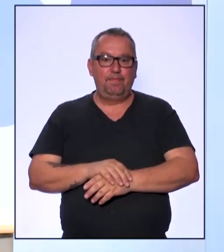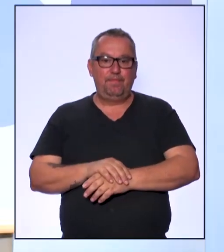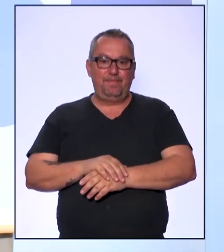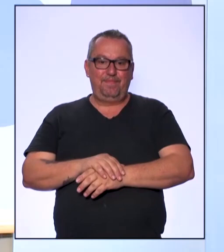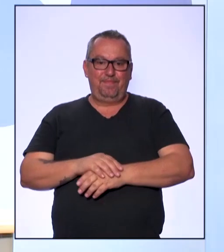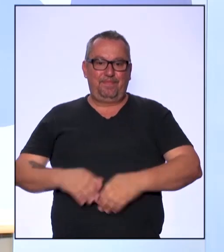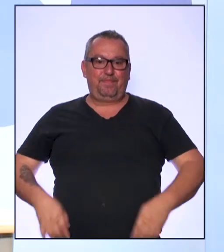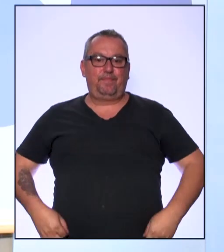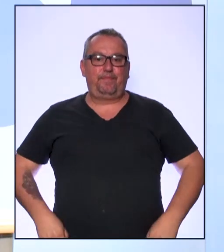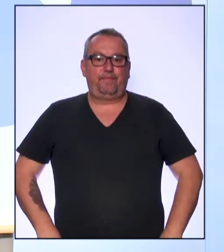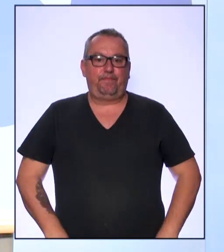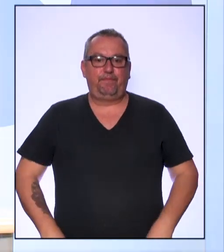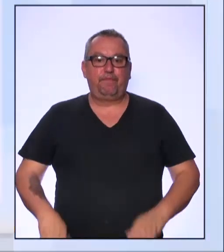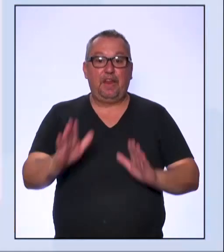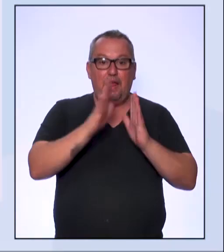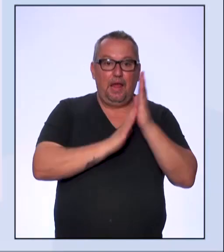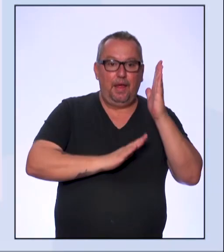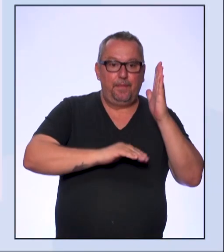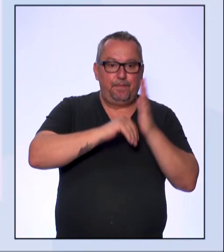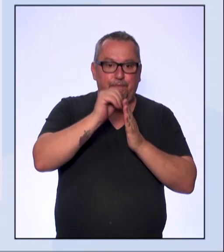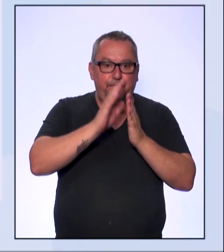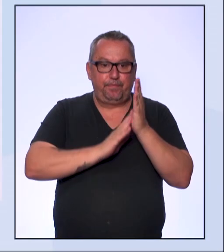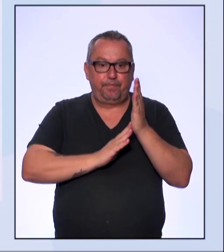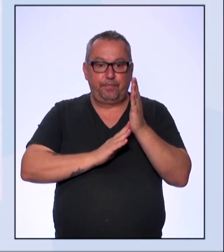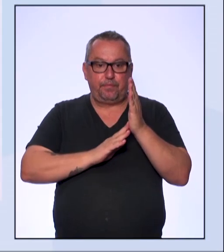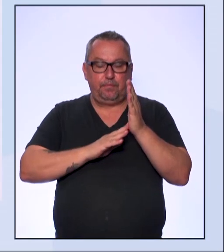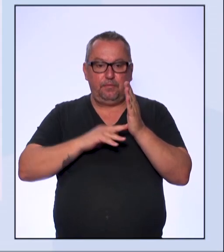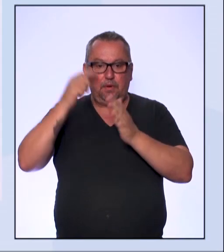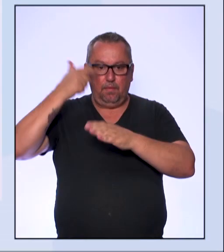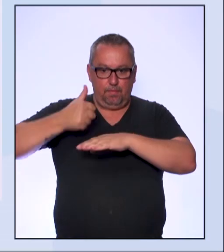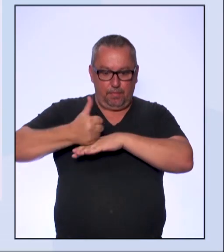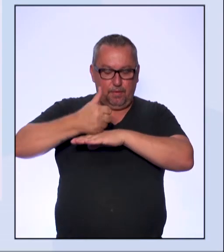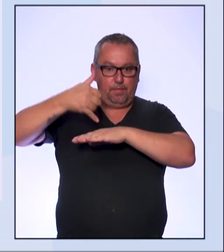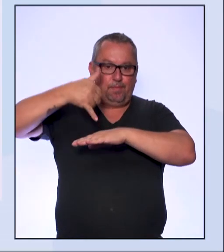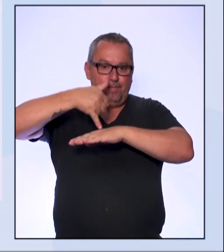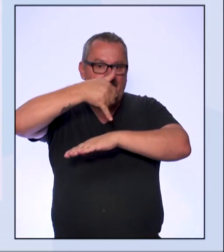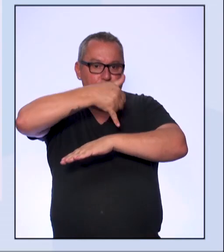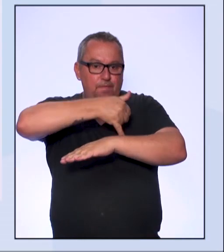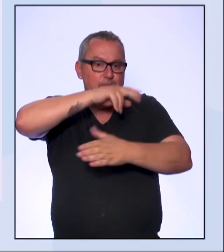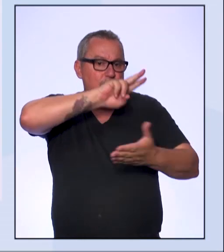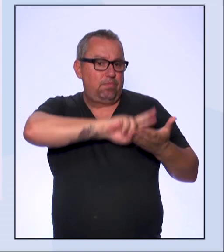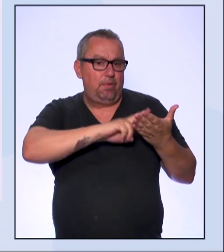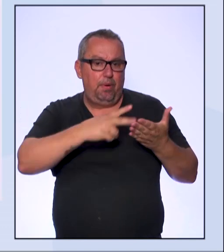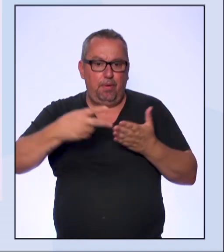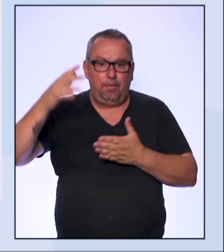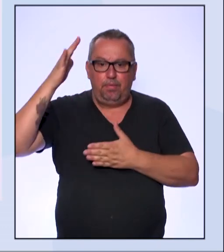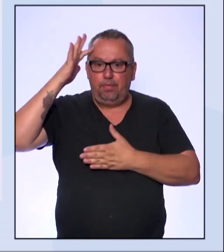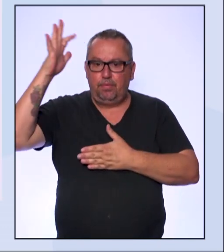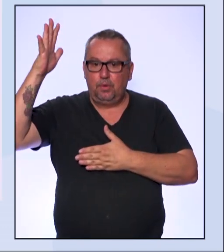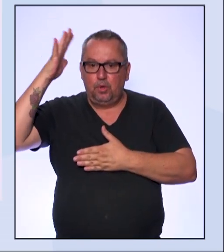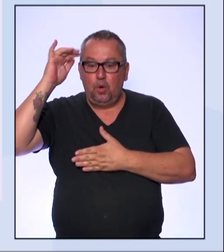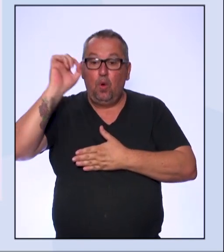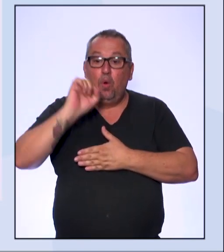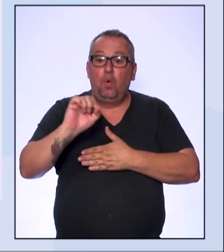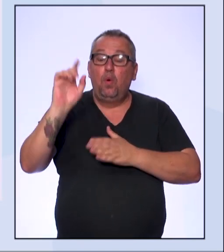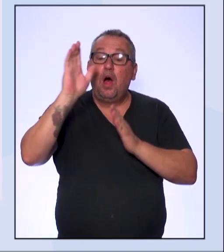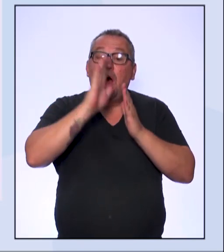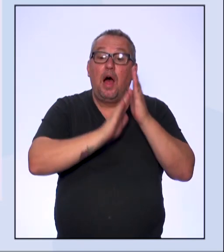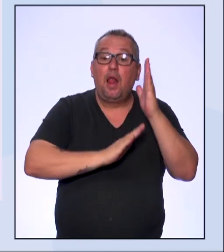Vamos lá. Artista. Ser tatuador é interpretar sonhos e fazer destes sonhos uma